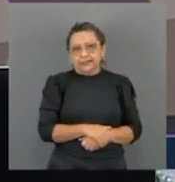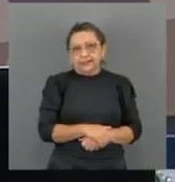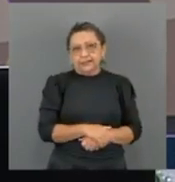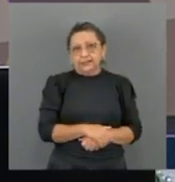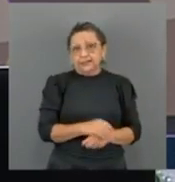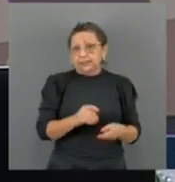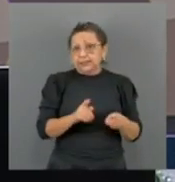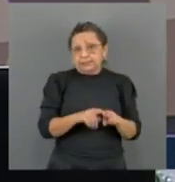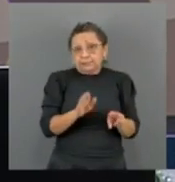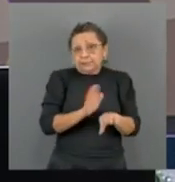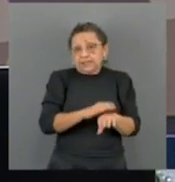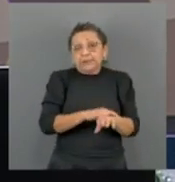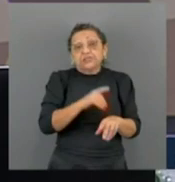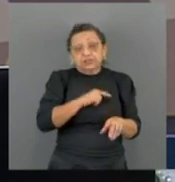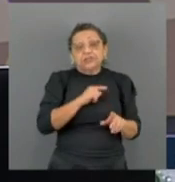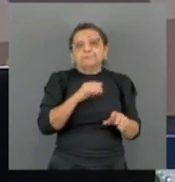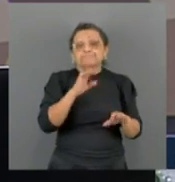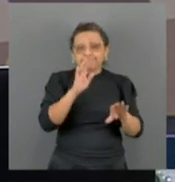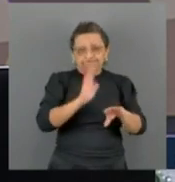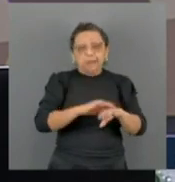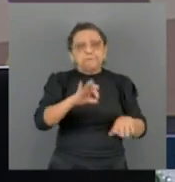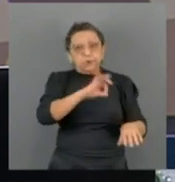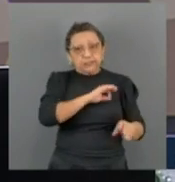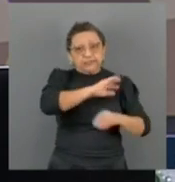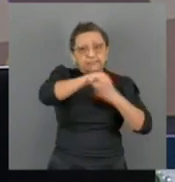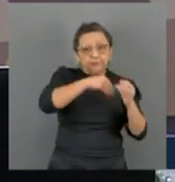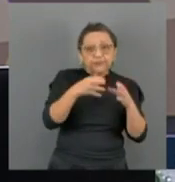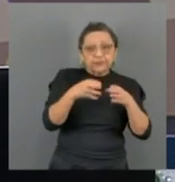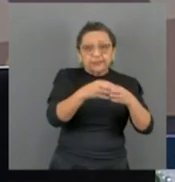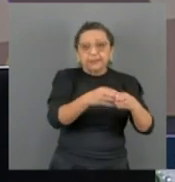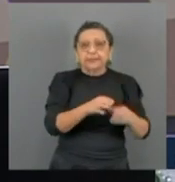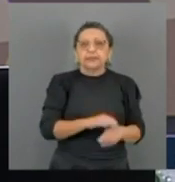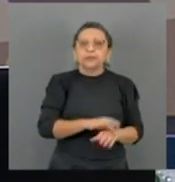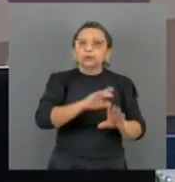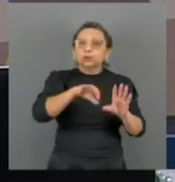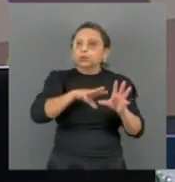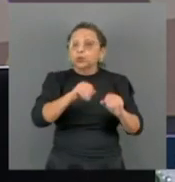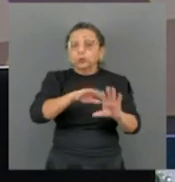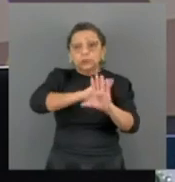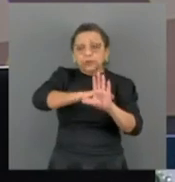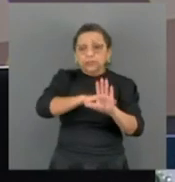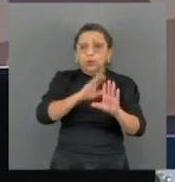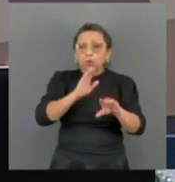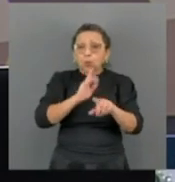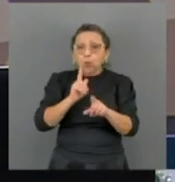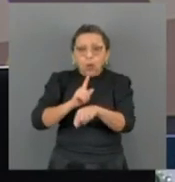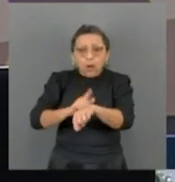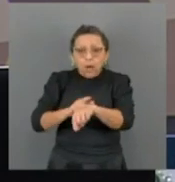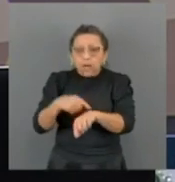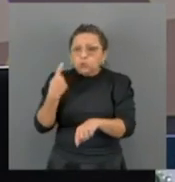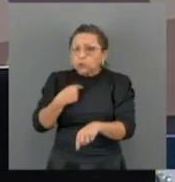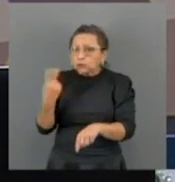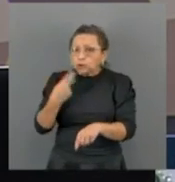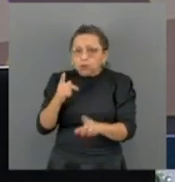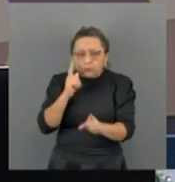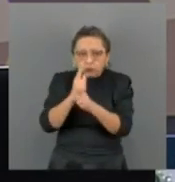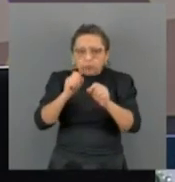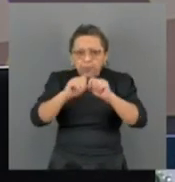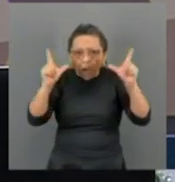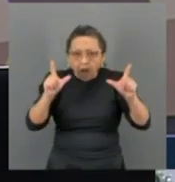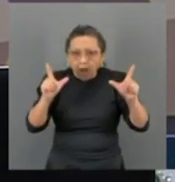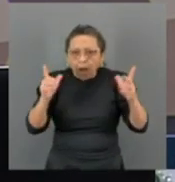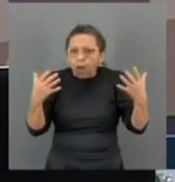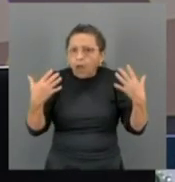de apropriação envolvimento. E isso nos deu muito medo, né? Eu não sou experto